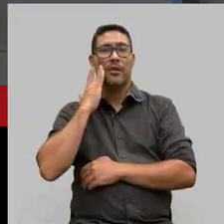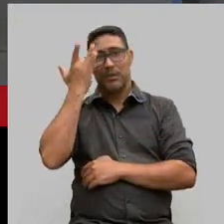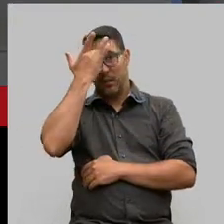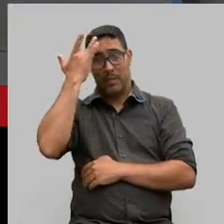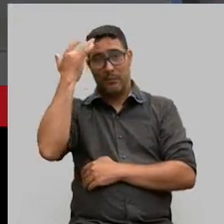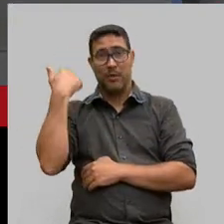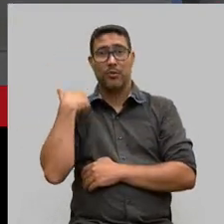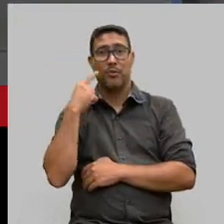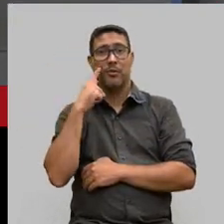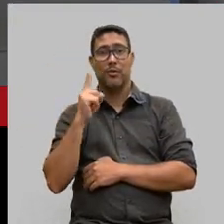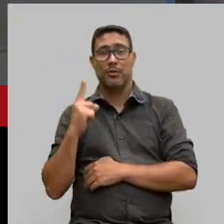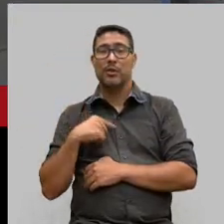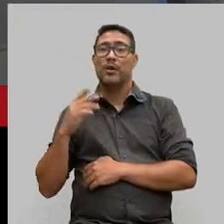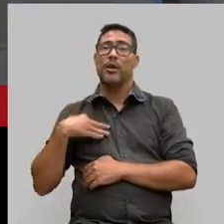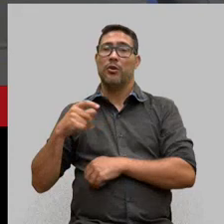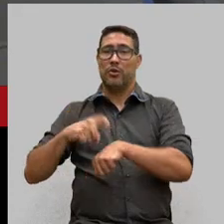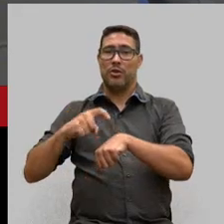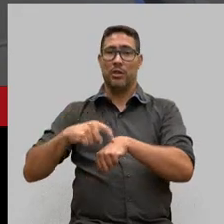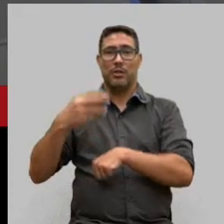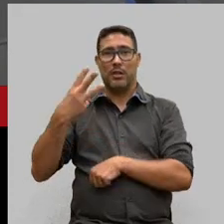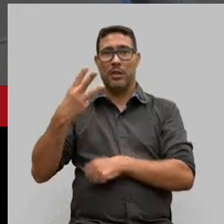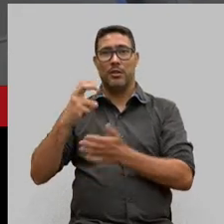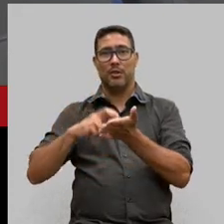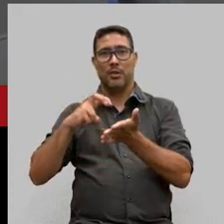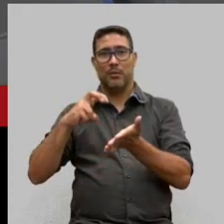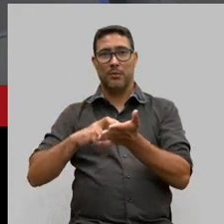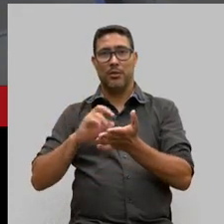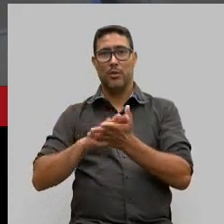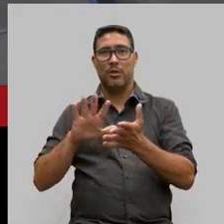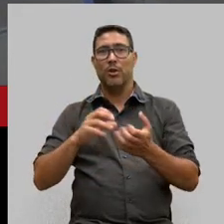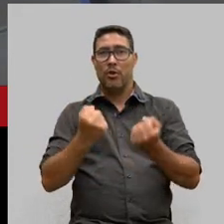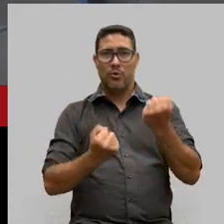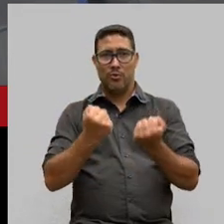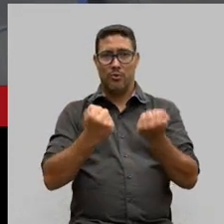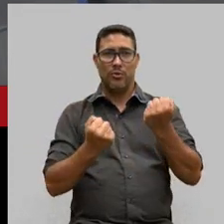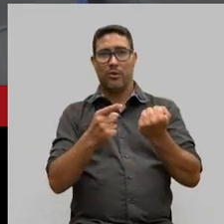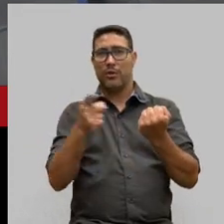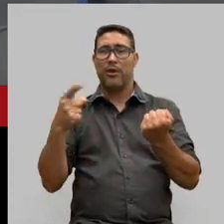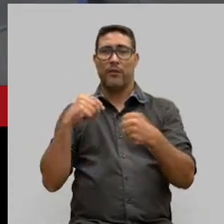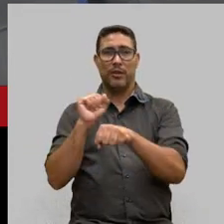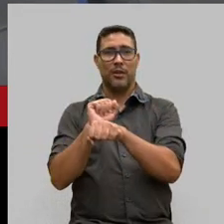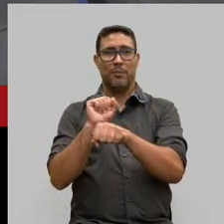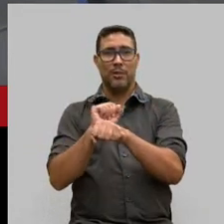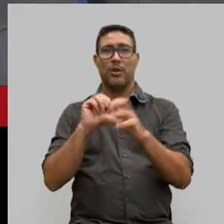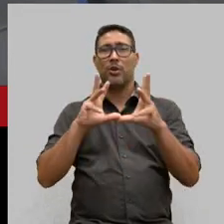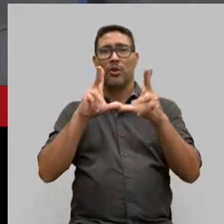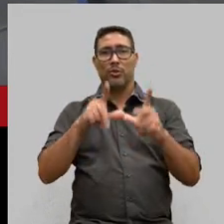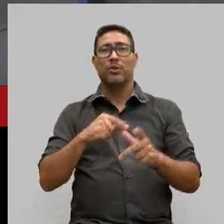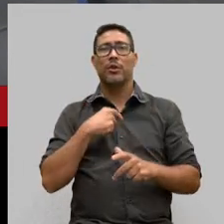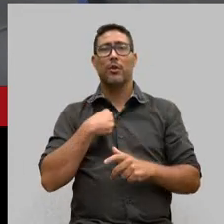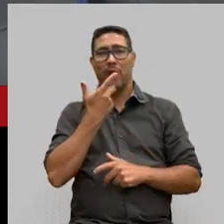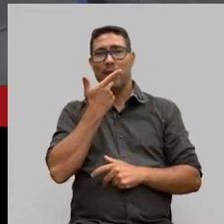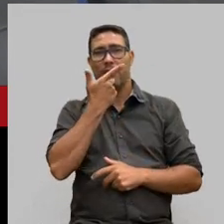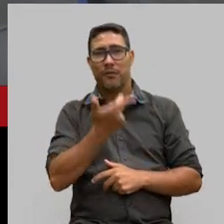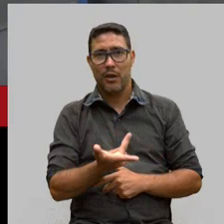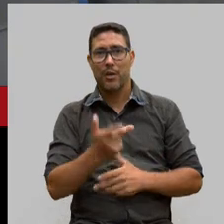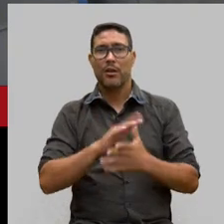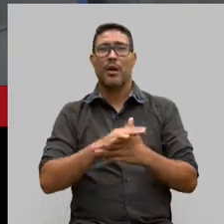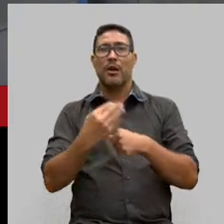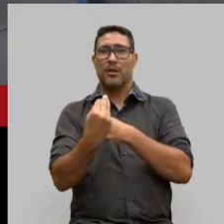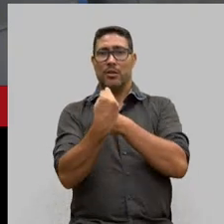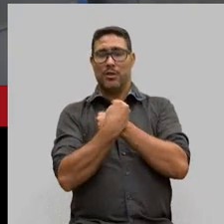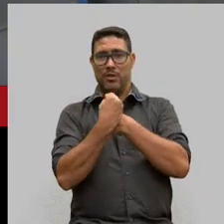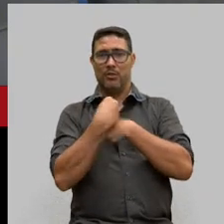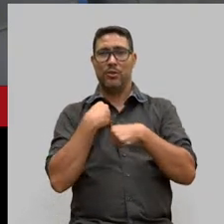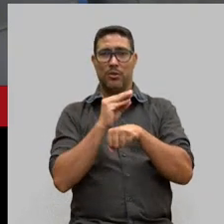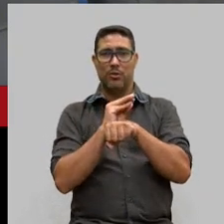hora saí 3 horas da manhã e o carro tá lá fora me esperando tudo que eu queria dizer já foi dito quem cuida daquele que cuida